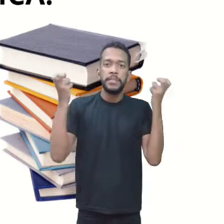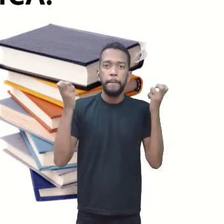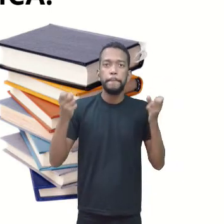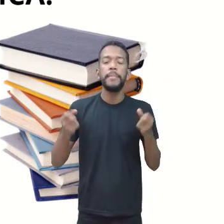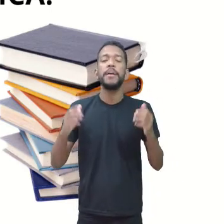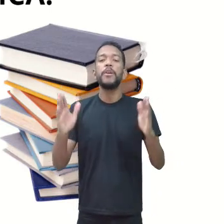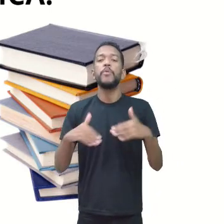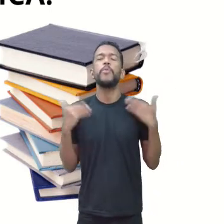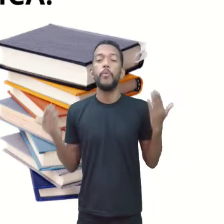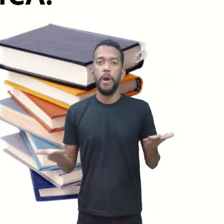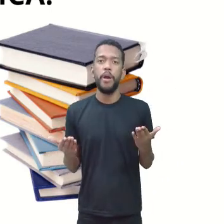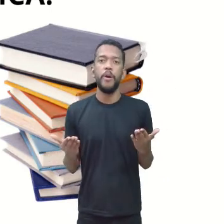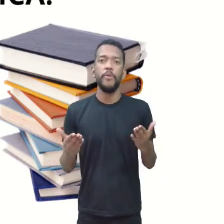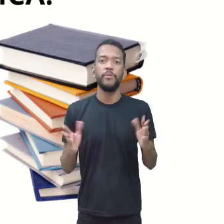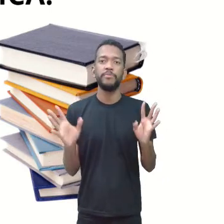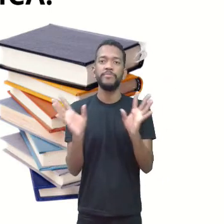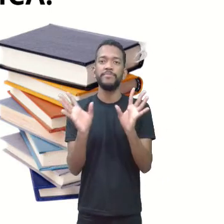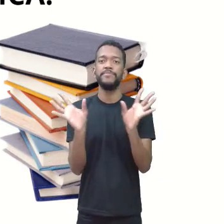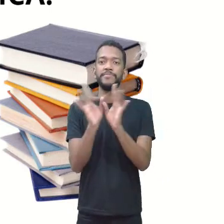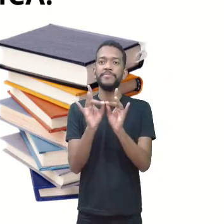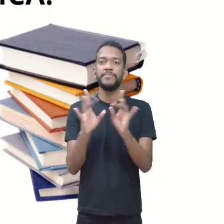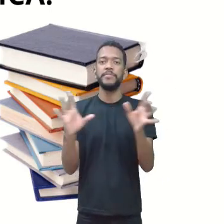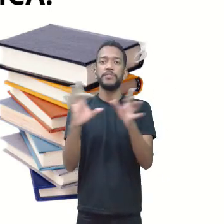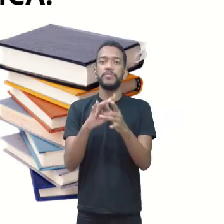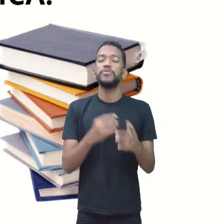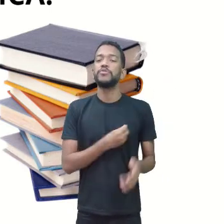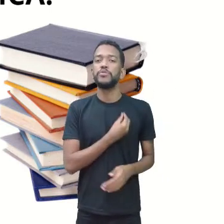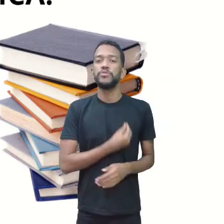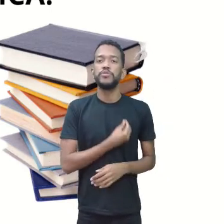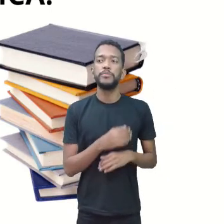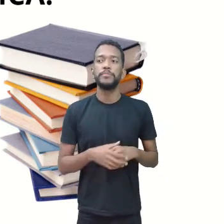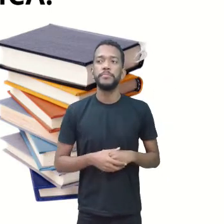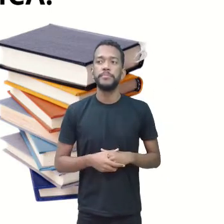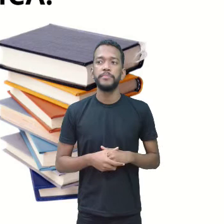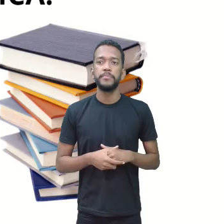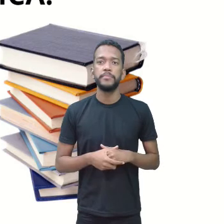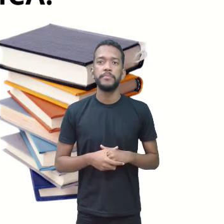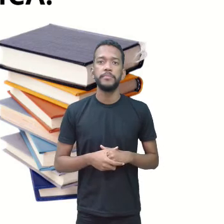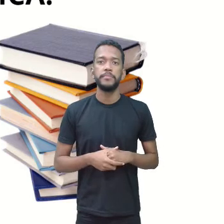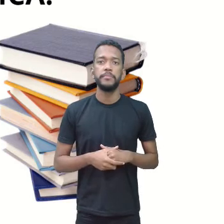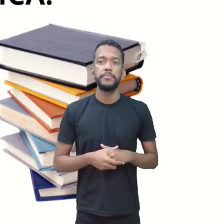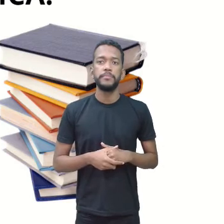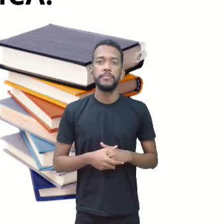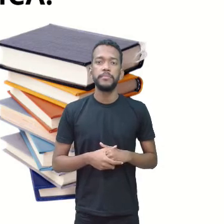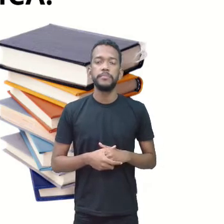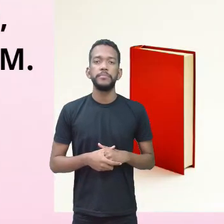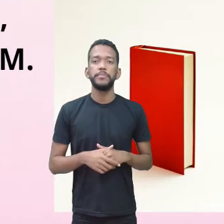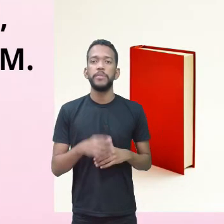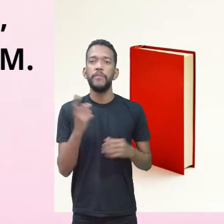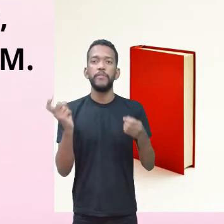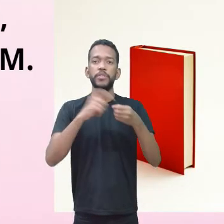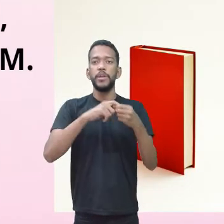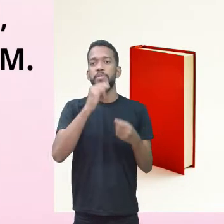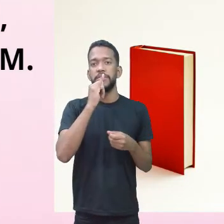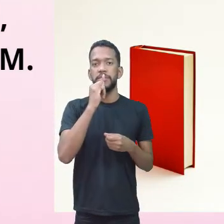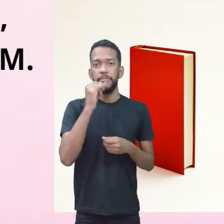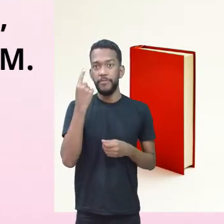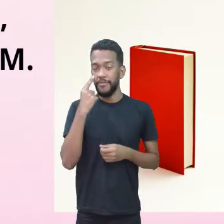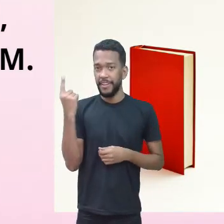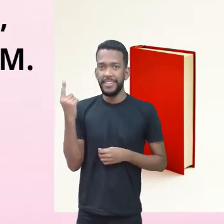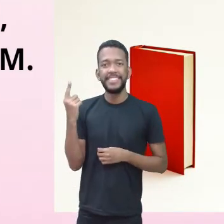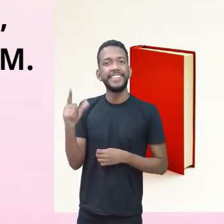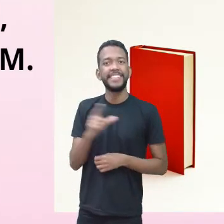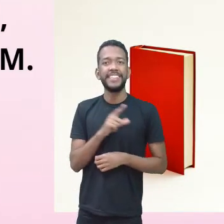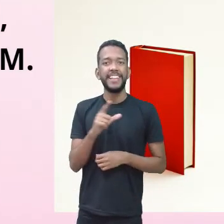é a conjunção que está lá. Voltando aí rapidinho o exemplo, nós temos